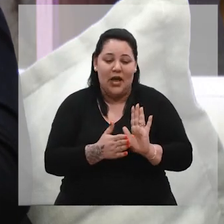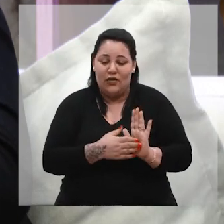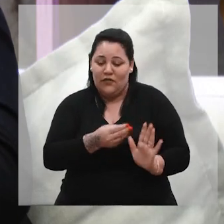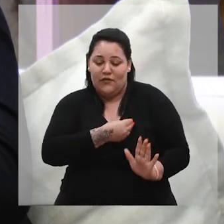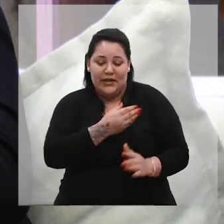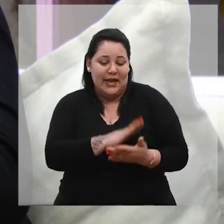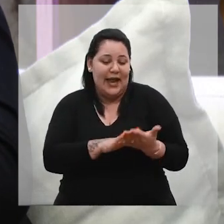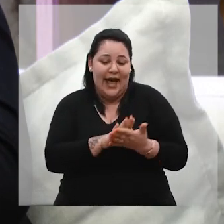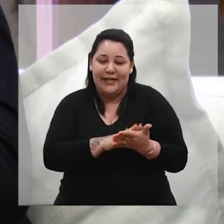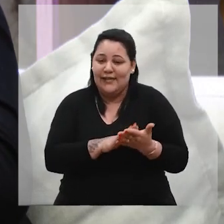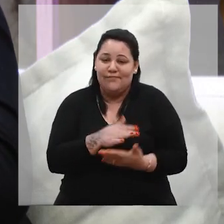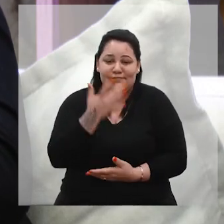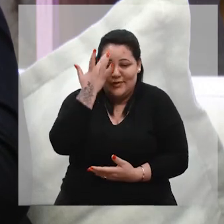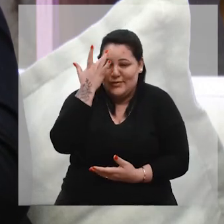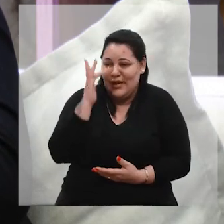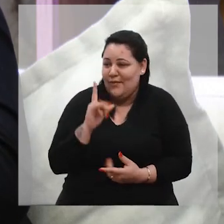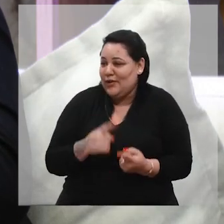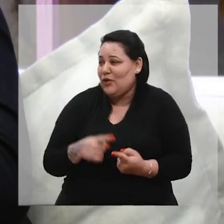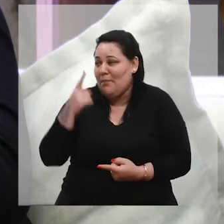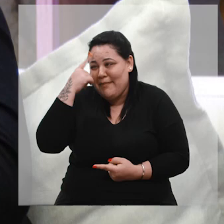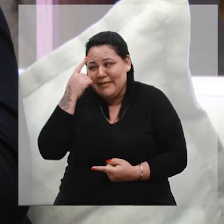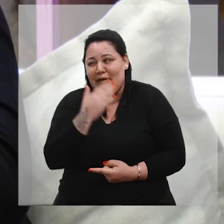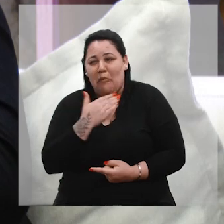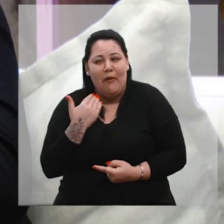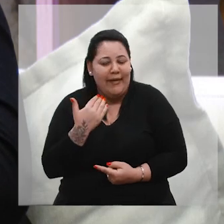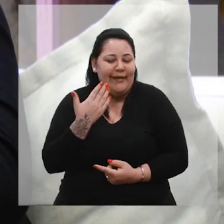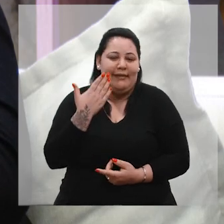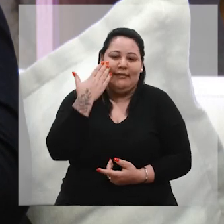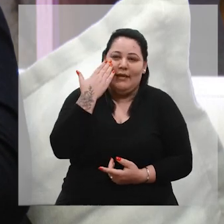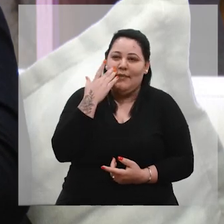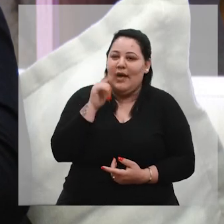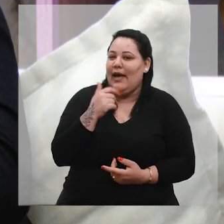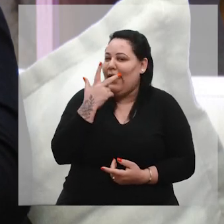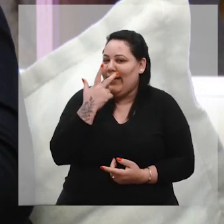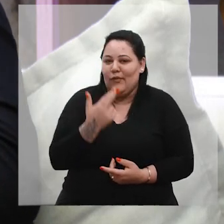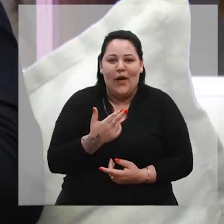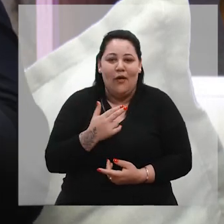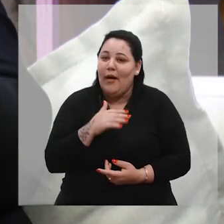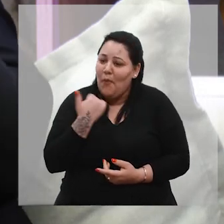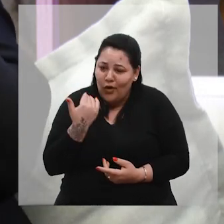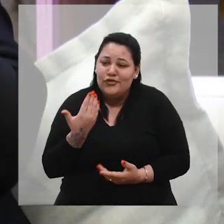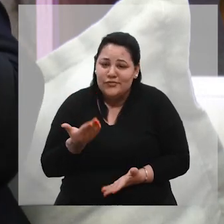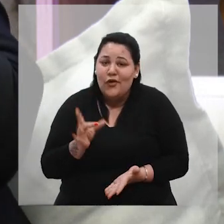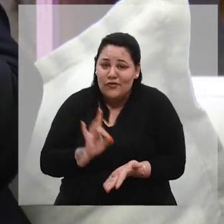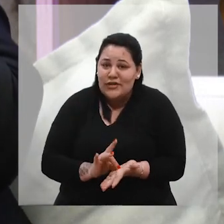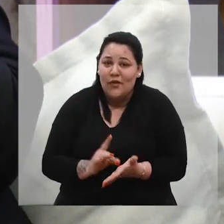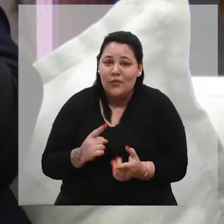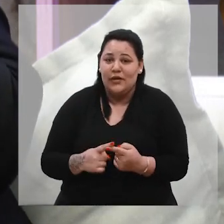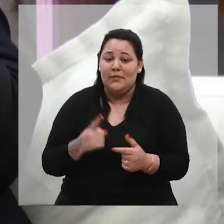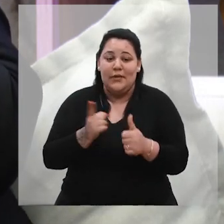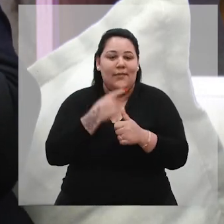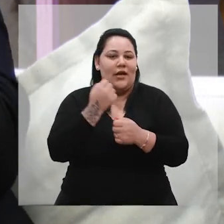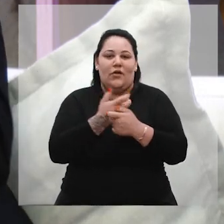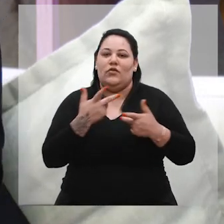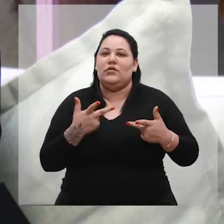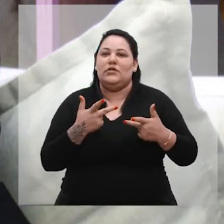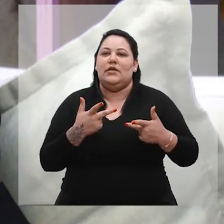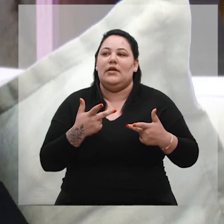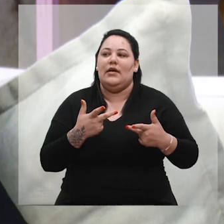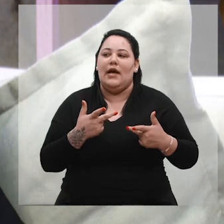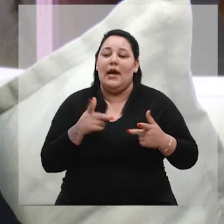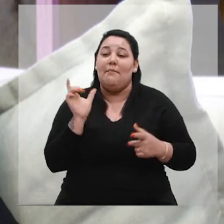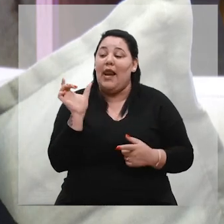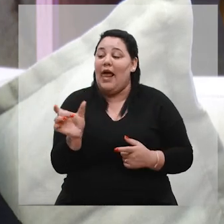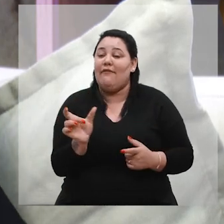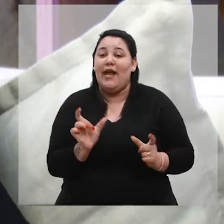ainda, né? Porque começa a passar 1 milhão de coisas na tua cabeça. É como se fosse uma sentença de morte mesmo, né? Porque a primeira coisa, a